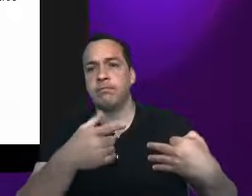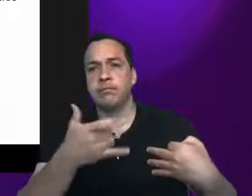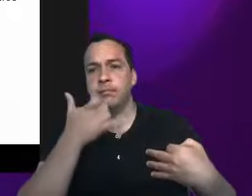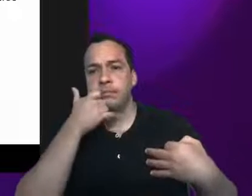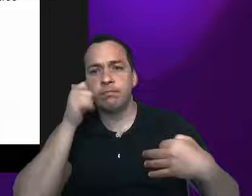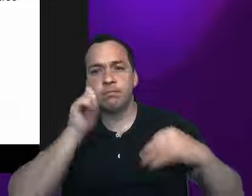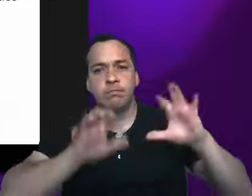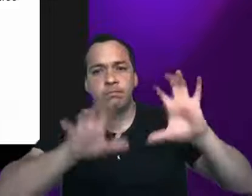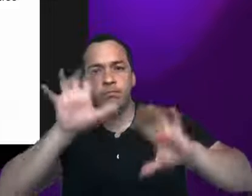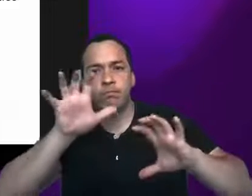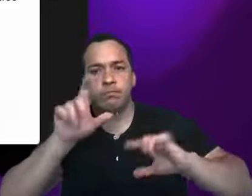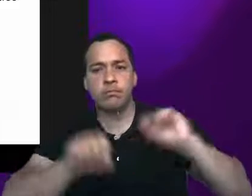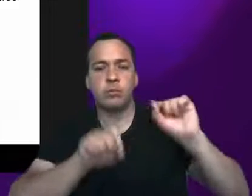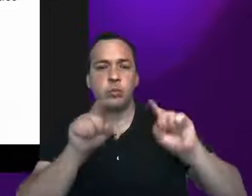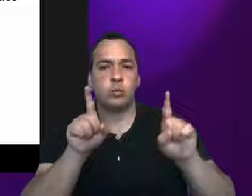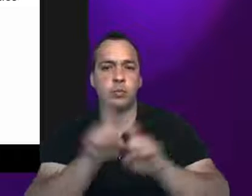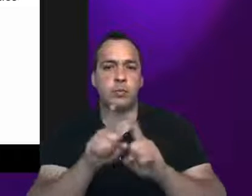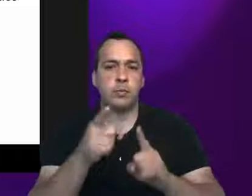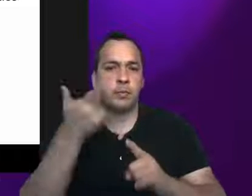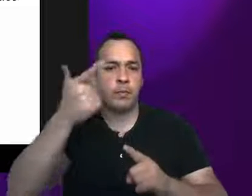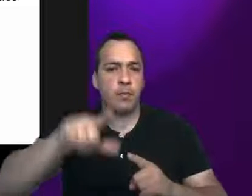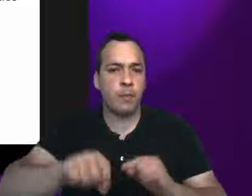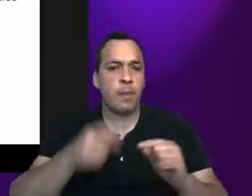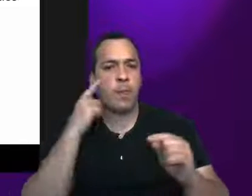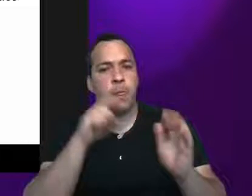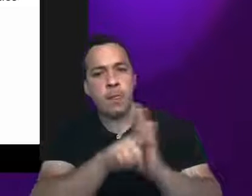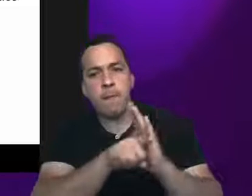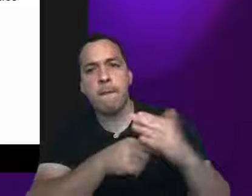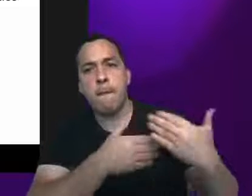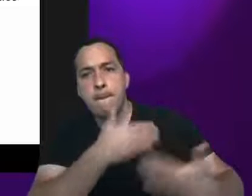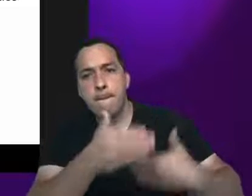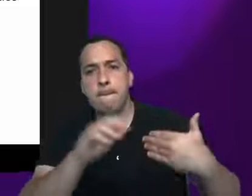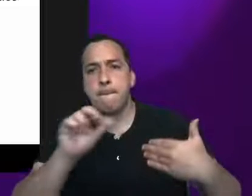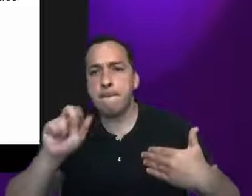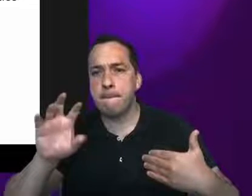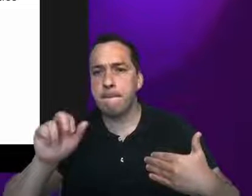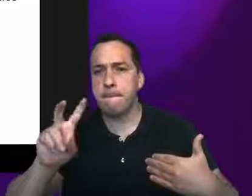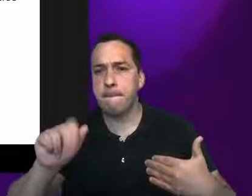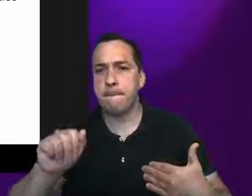O paciente, novamente, revisando a cava.